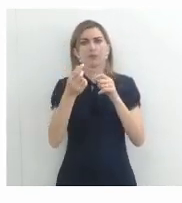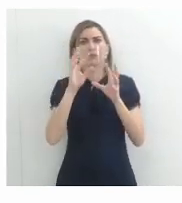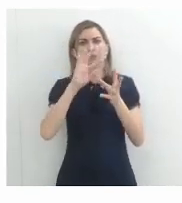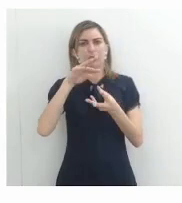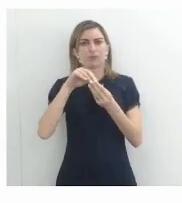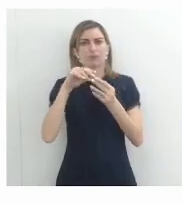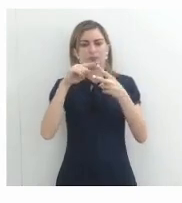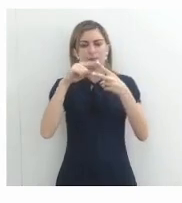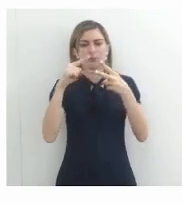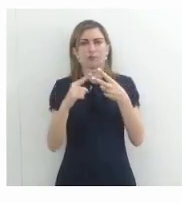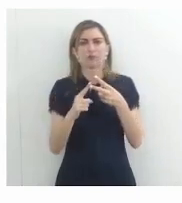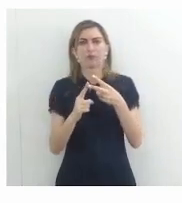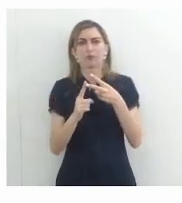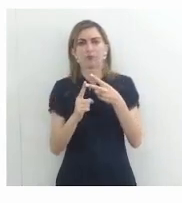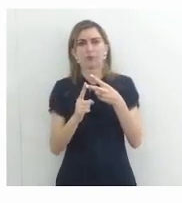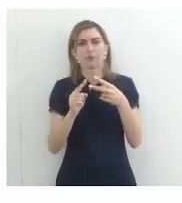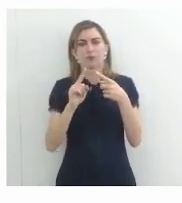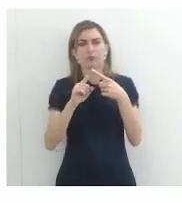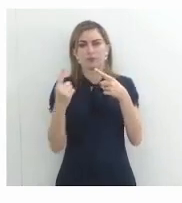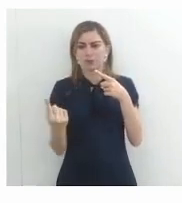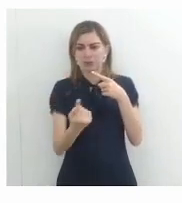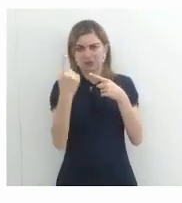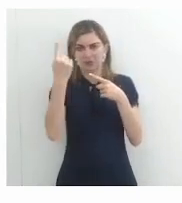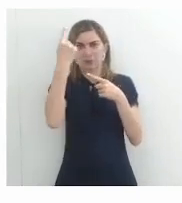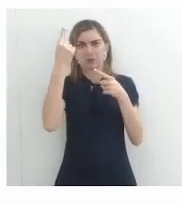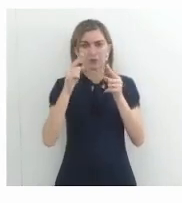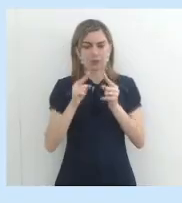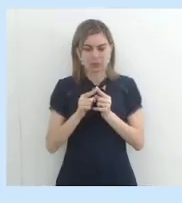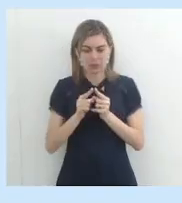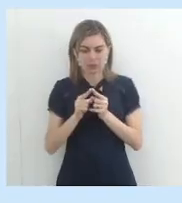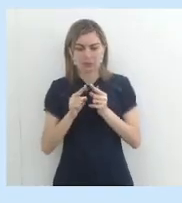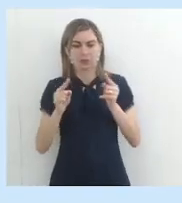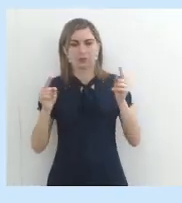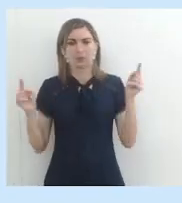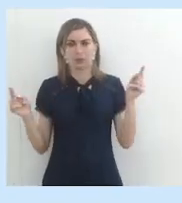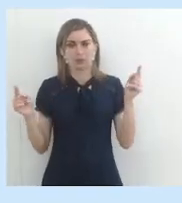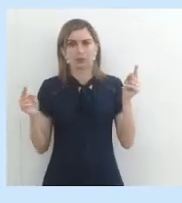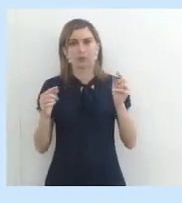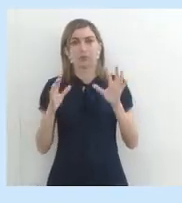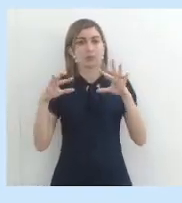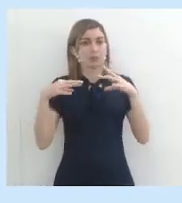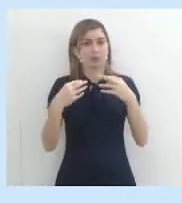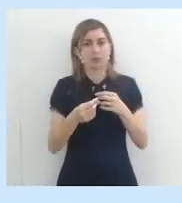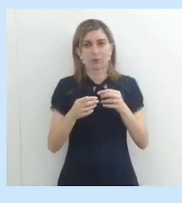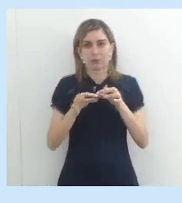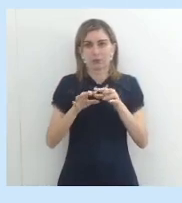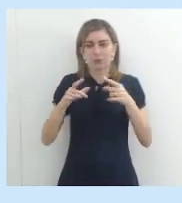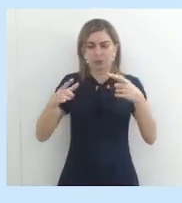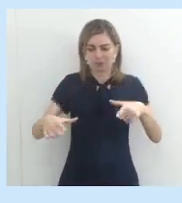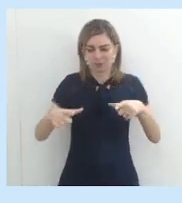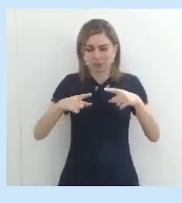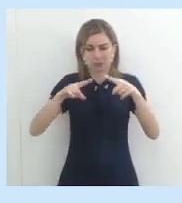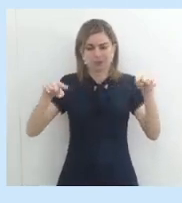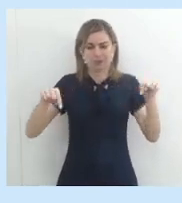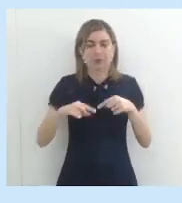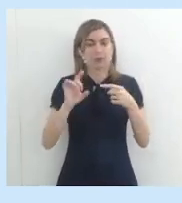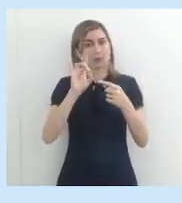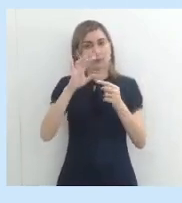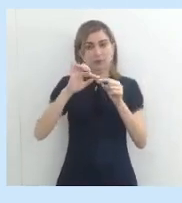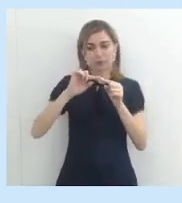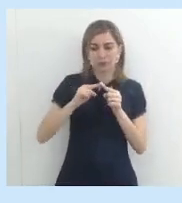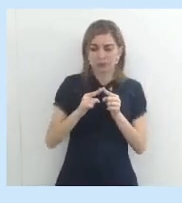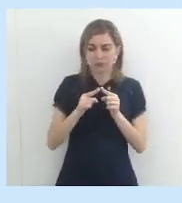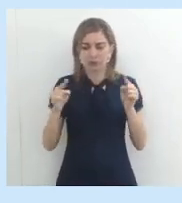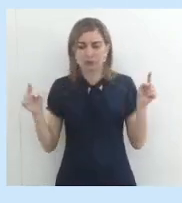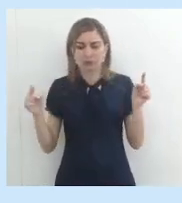por 2 dimensões, que é a altura e largura. Então, todo um espaço bidimensional ele vai ter apenas a largura